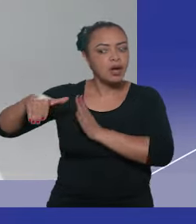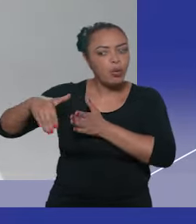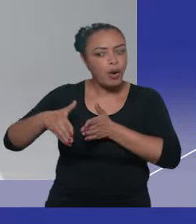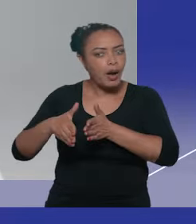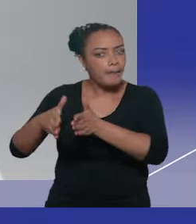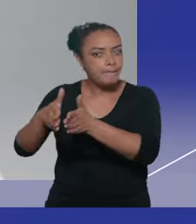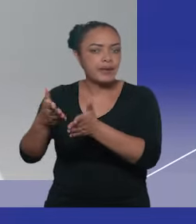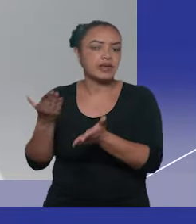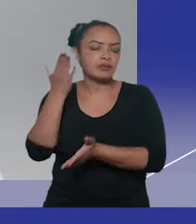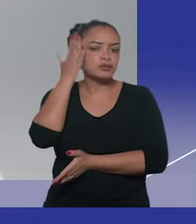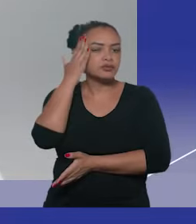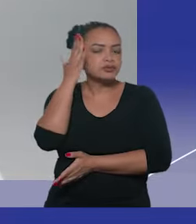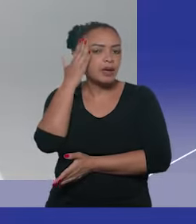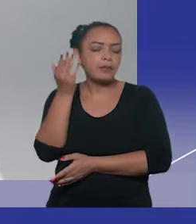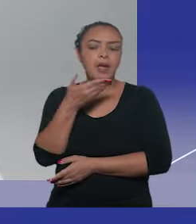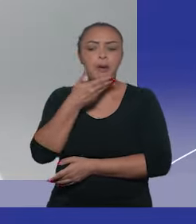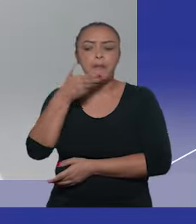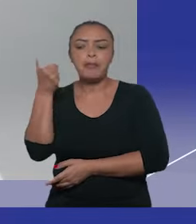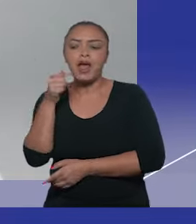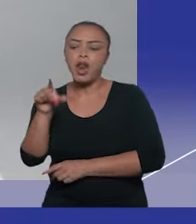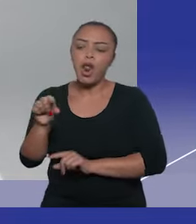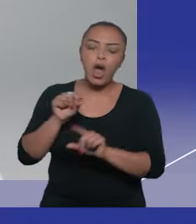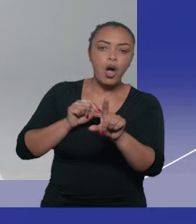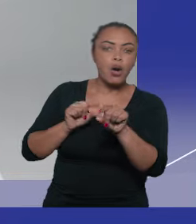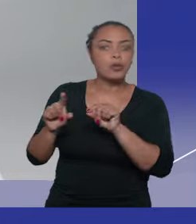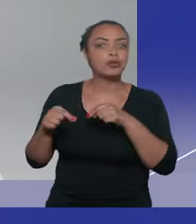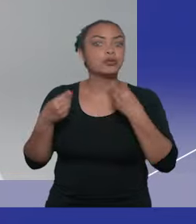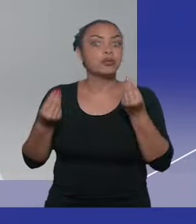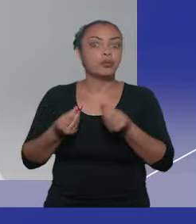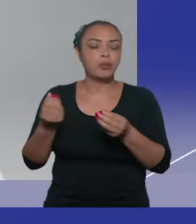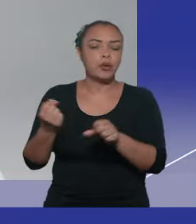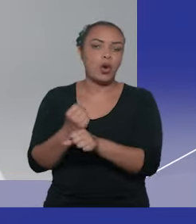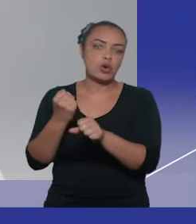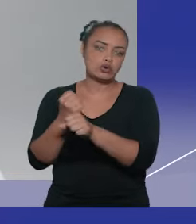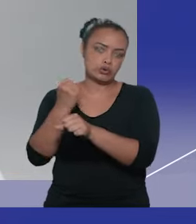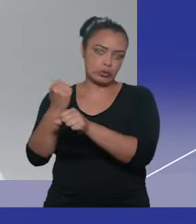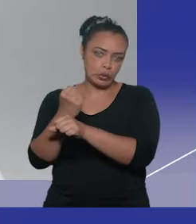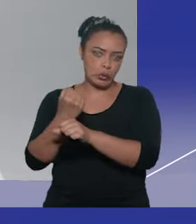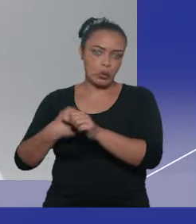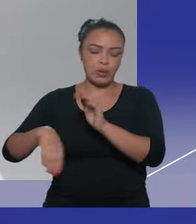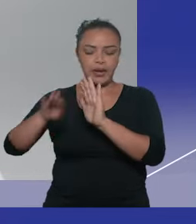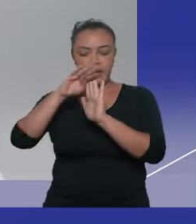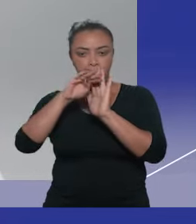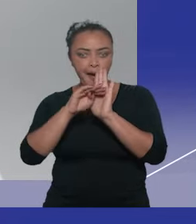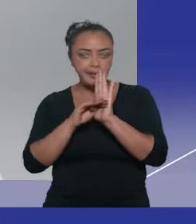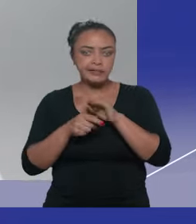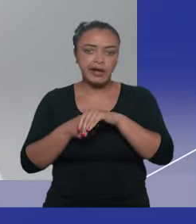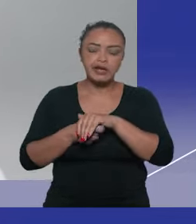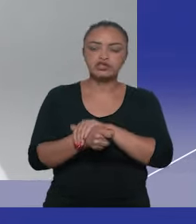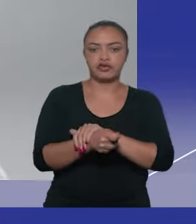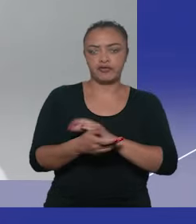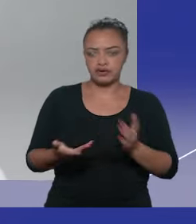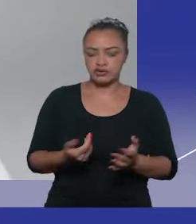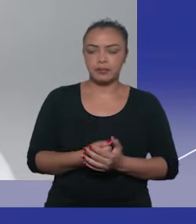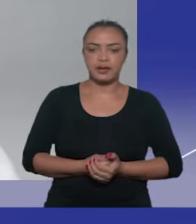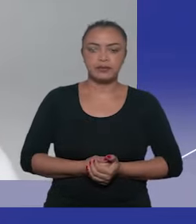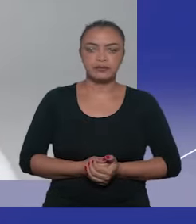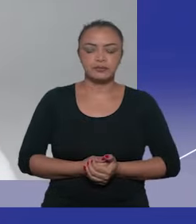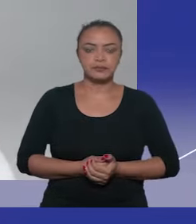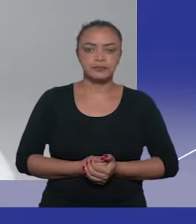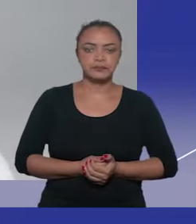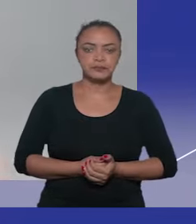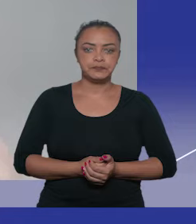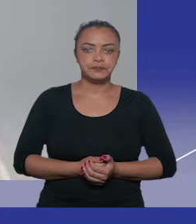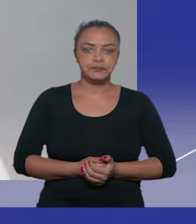E como é que o investidor pode encontrar esses caminhos, saber o que está mais atrativo ou não e como